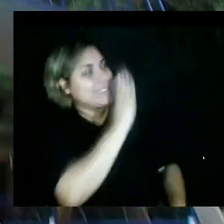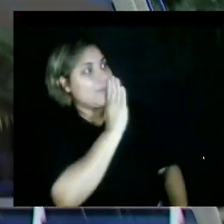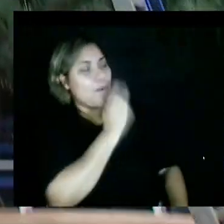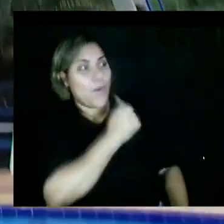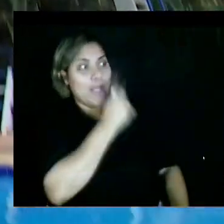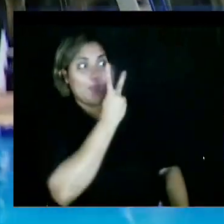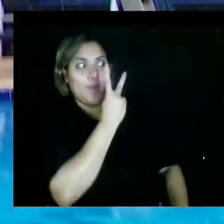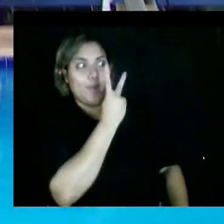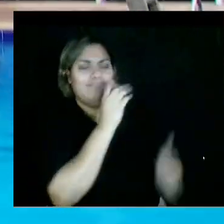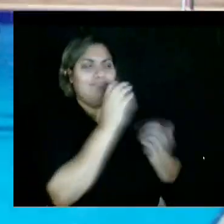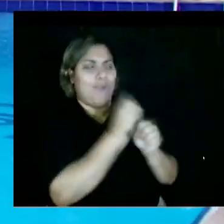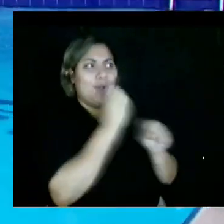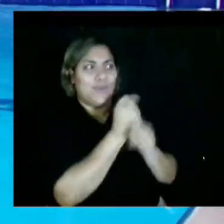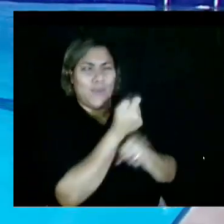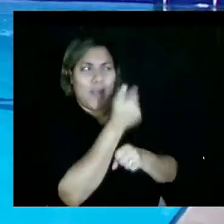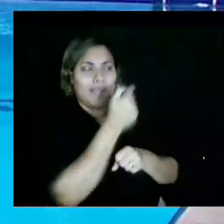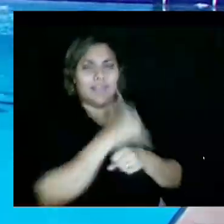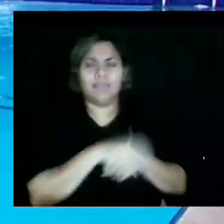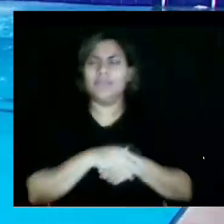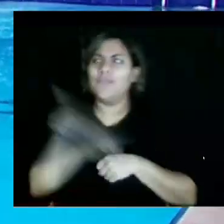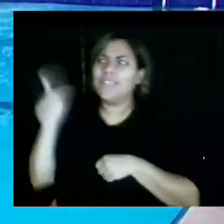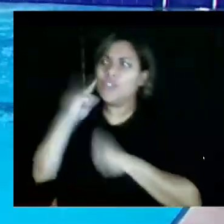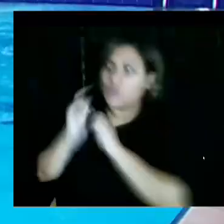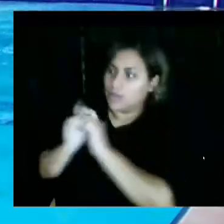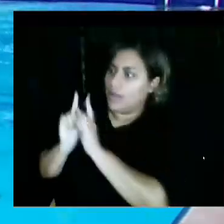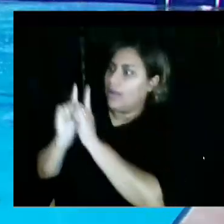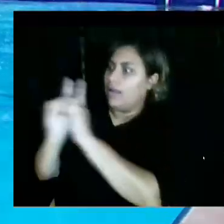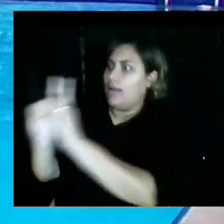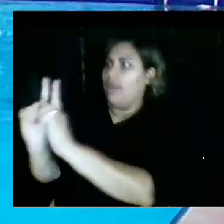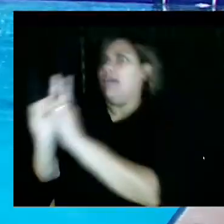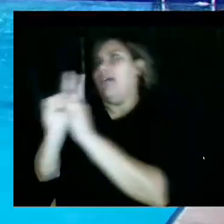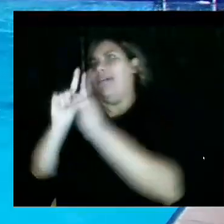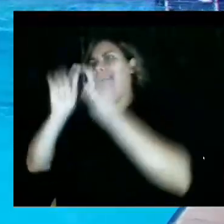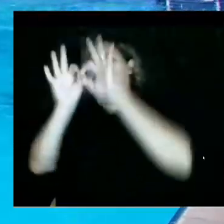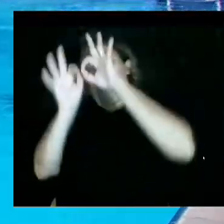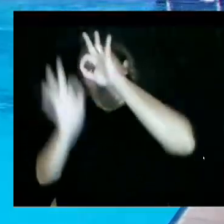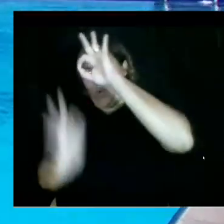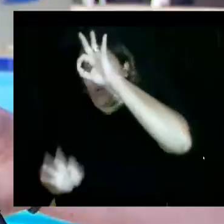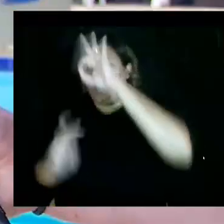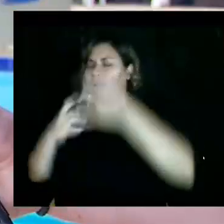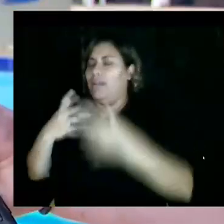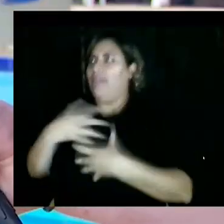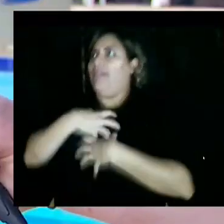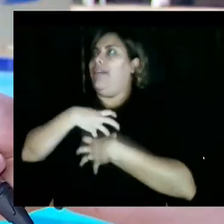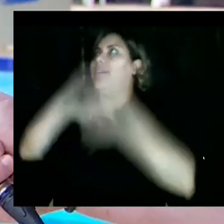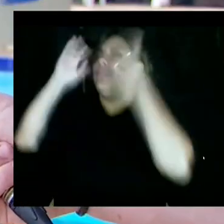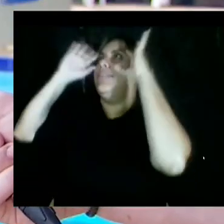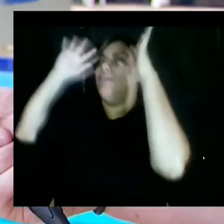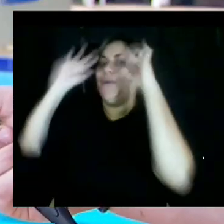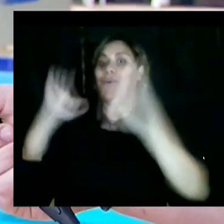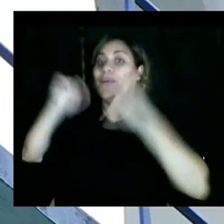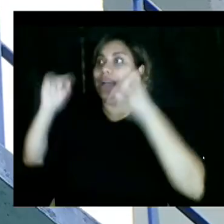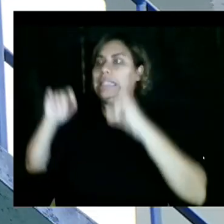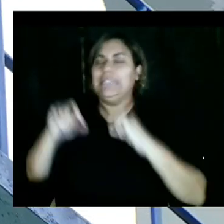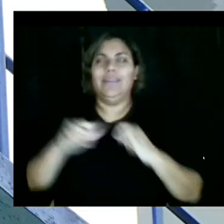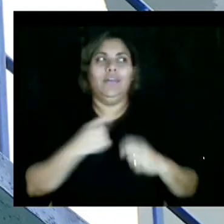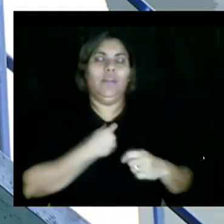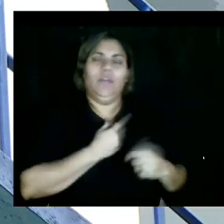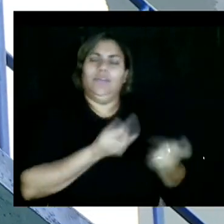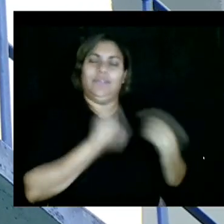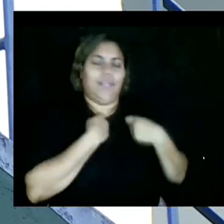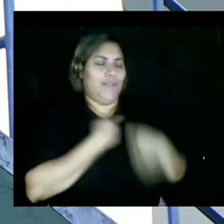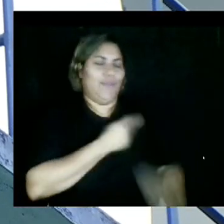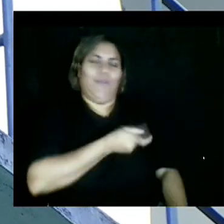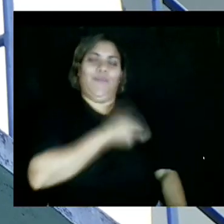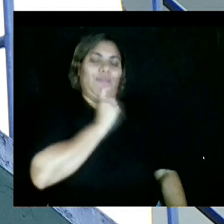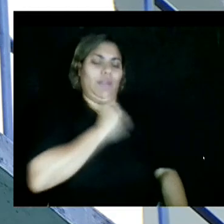Quando você tá lá em cima, o que passa na cabeça? Como que é? Cara, é frio na barriga. Toda vez que a gente sobe lá pra fazer um salto parece que é a